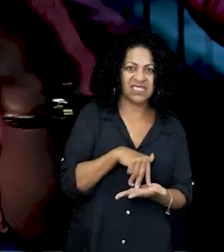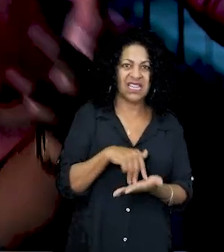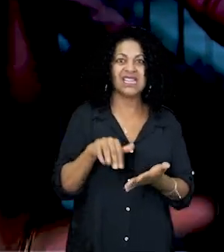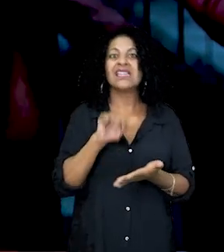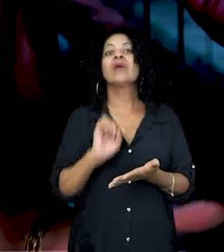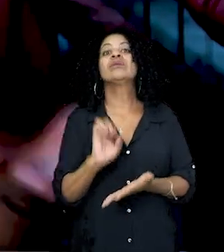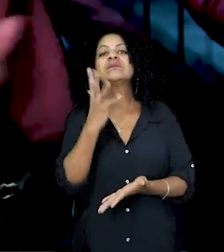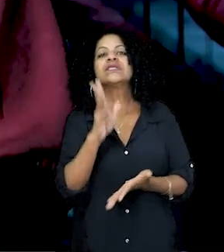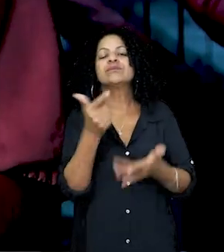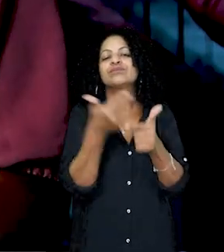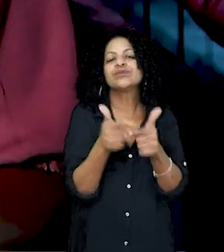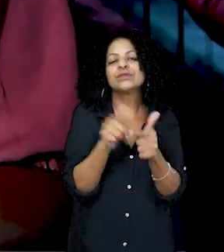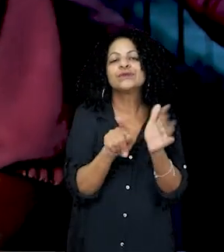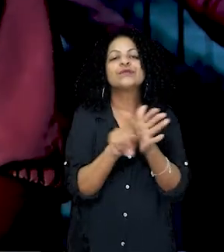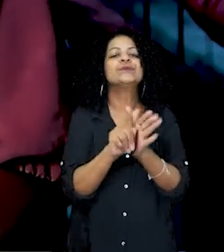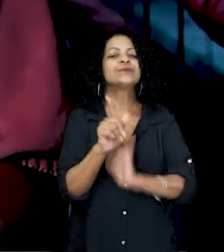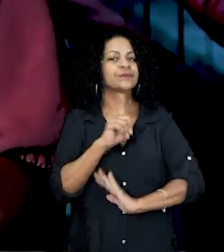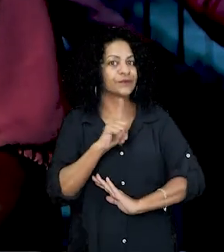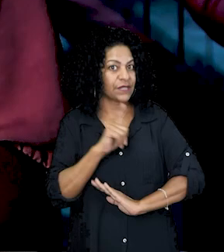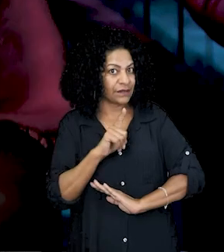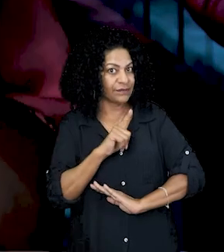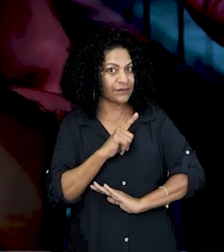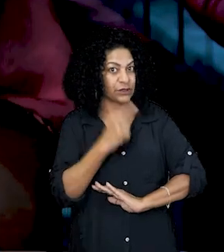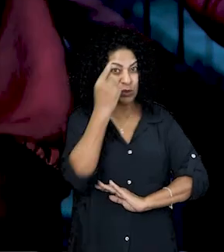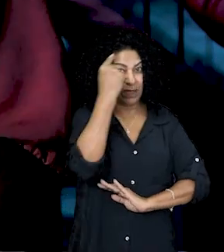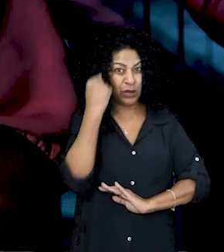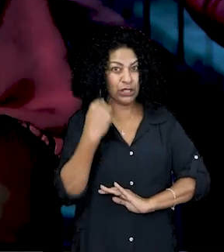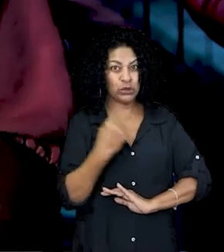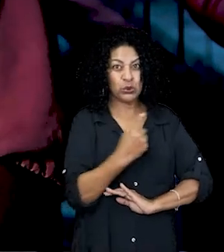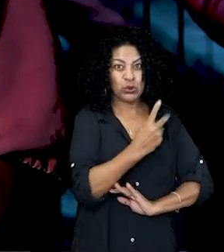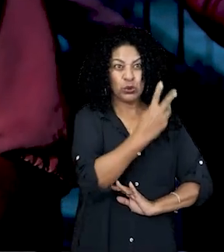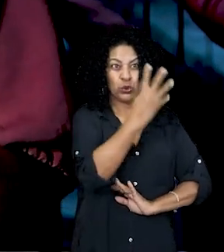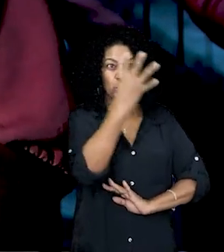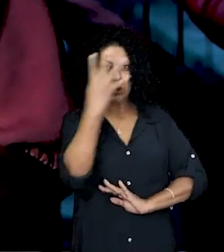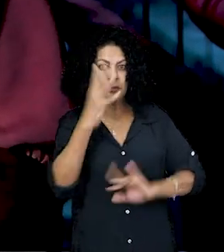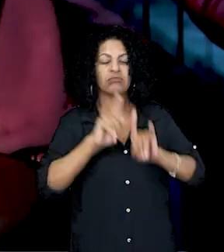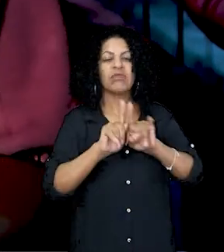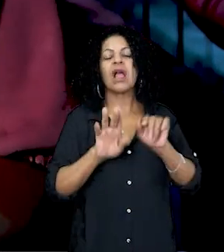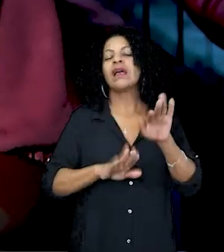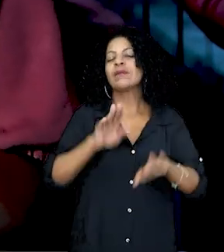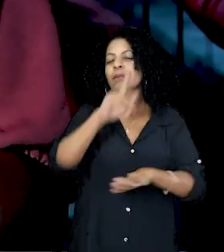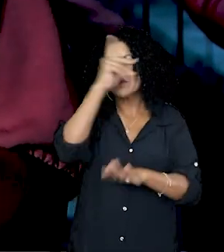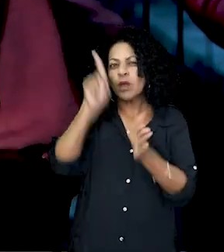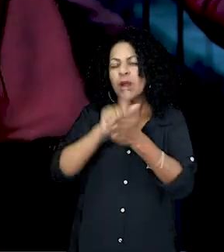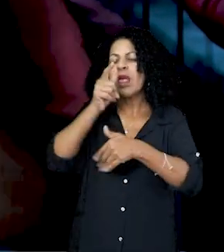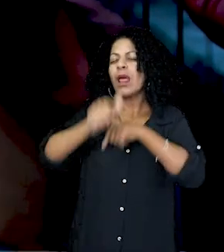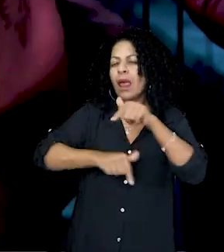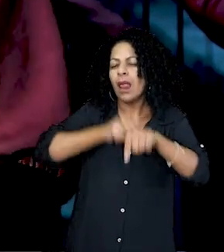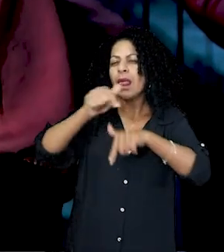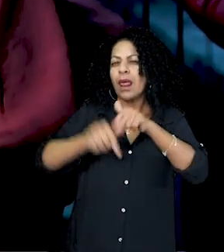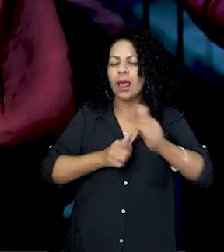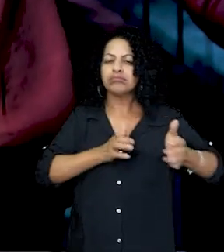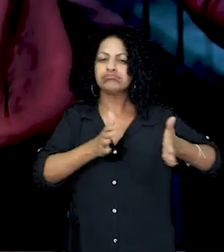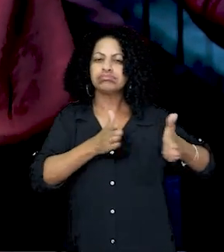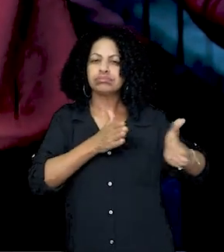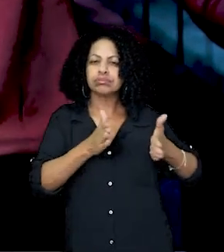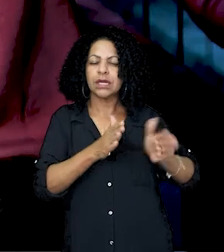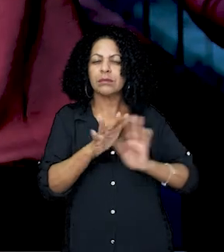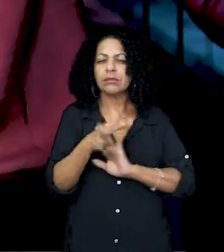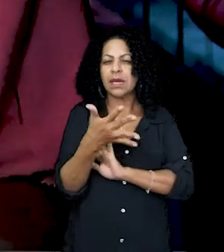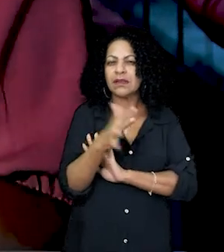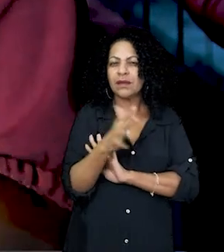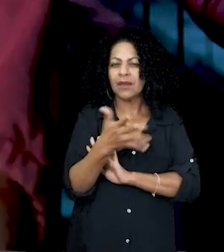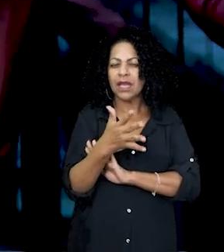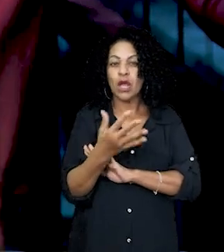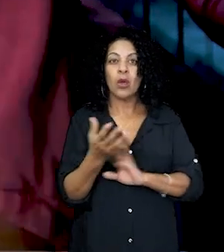na contramão desse relógio interno. Só para termos uma ideia, os efeitos para quem trabalha nesse período equivalem